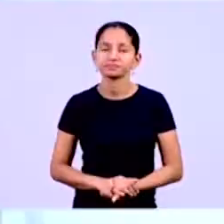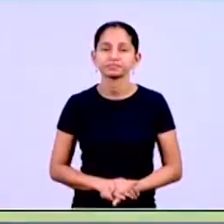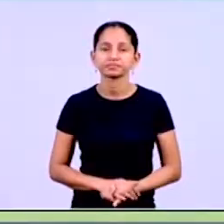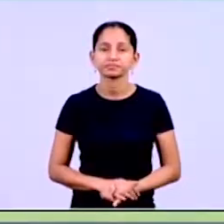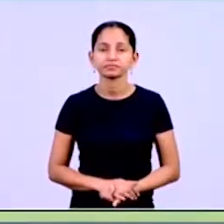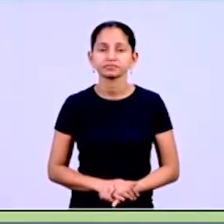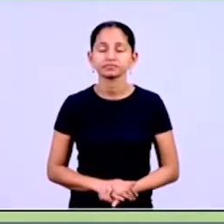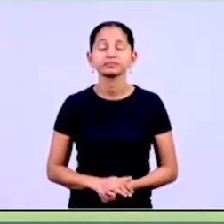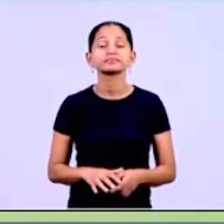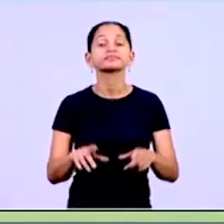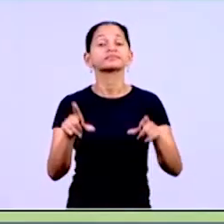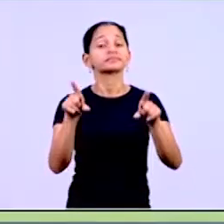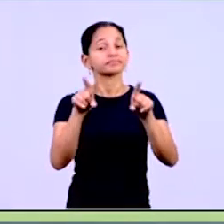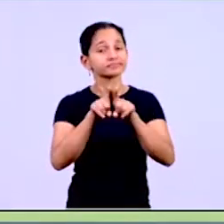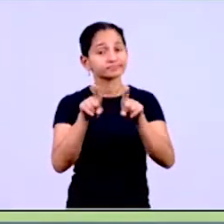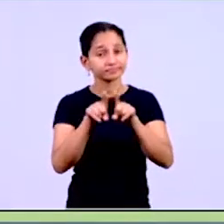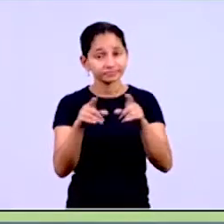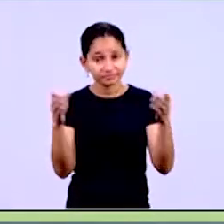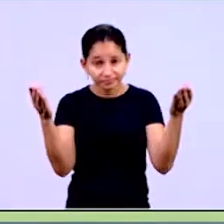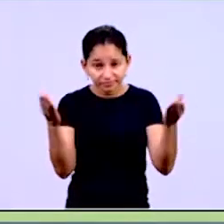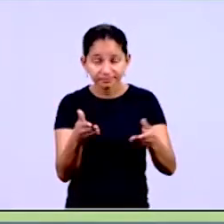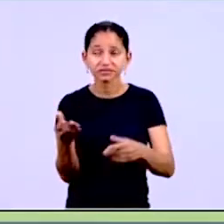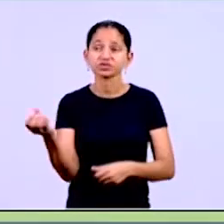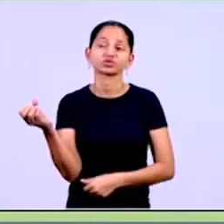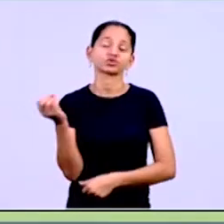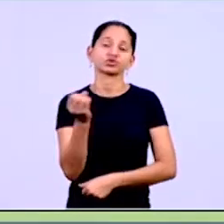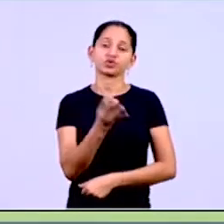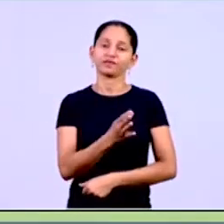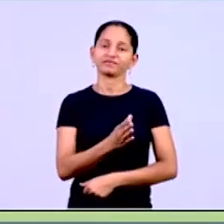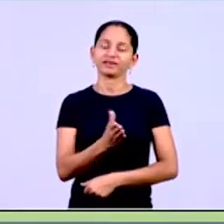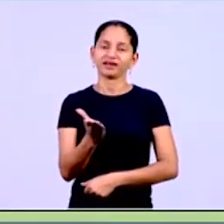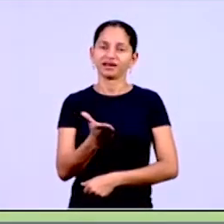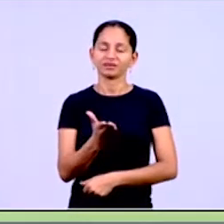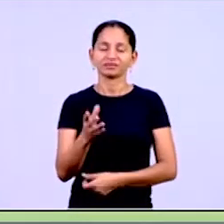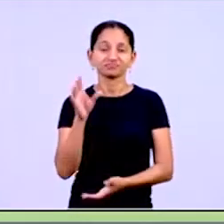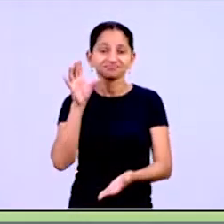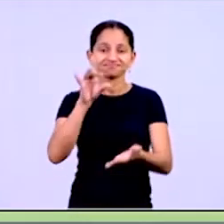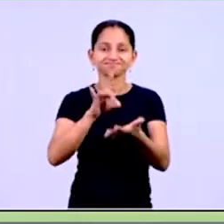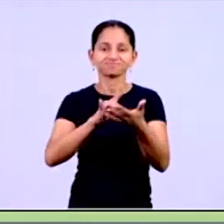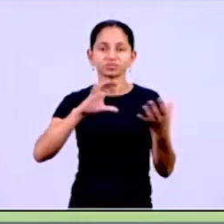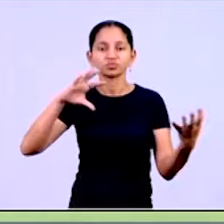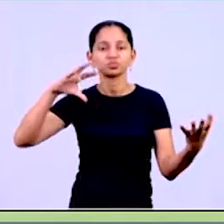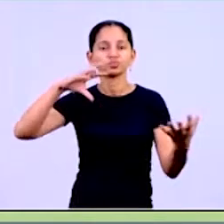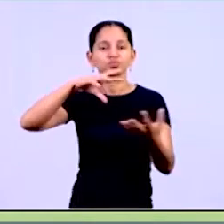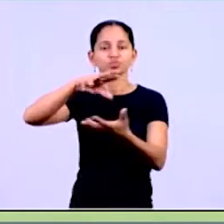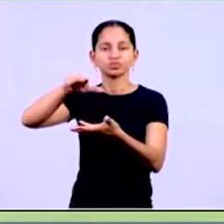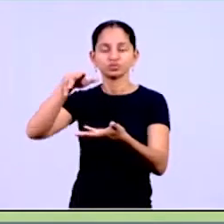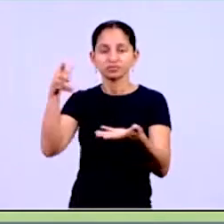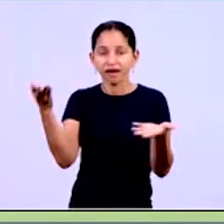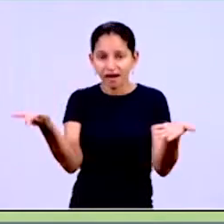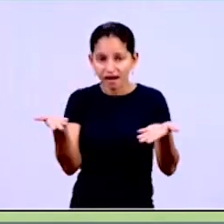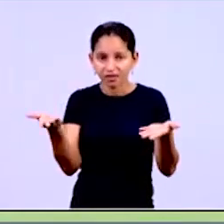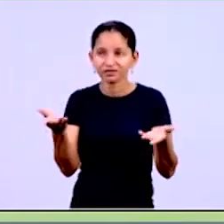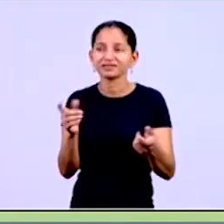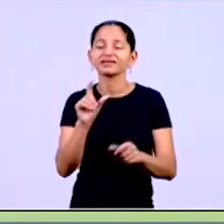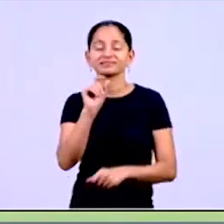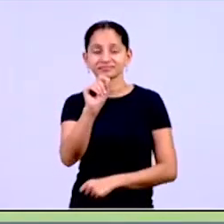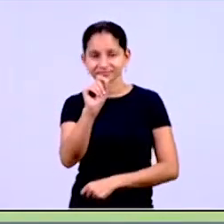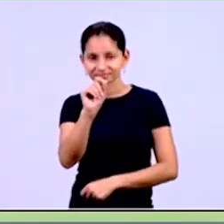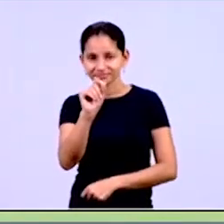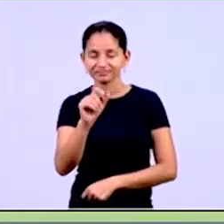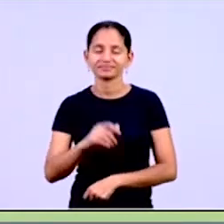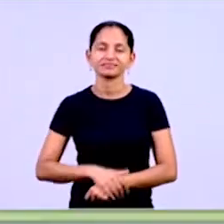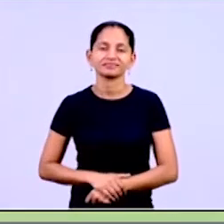E a nova revolução, essa revolução a gente fala, é uma revolução que a gente dá a revolução de Steve Jobs.